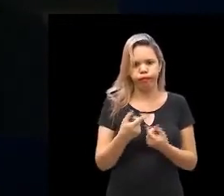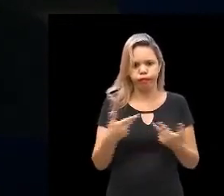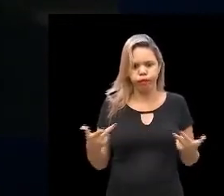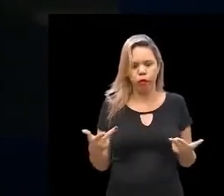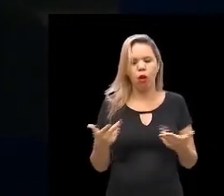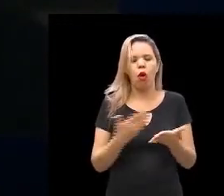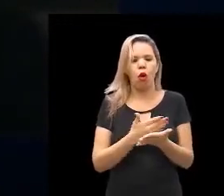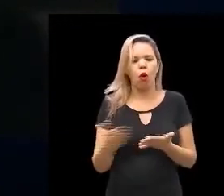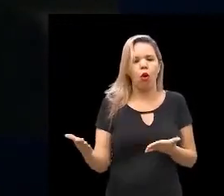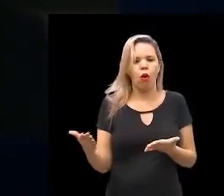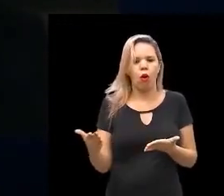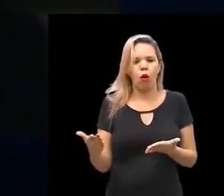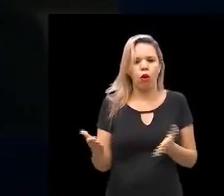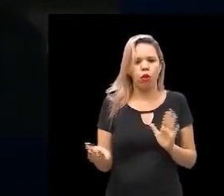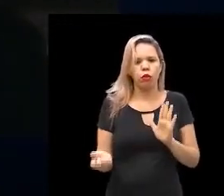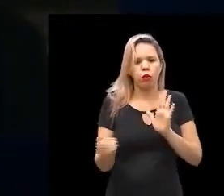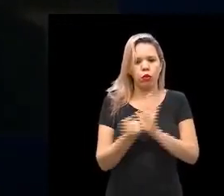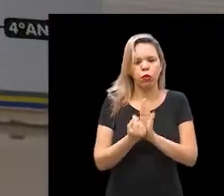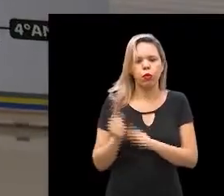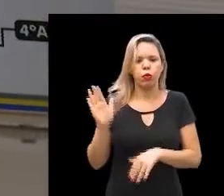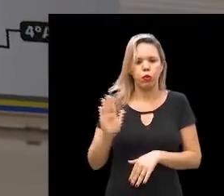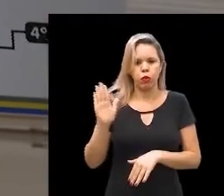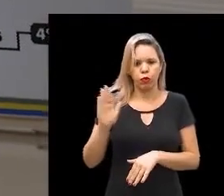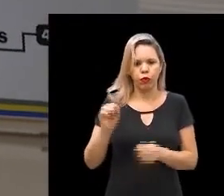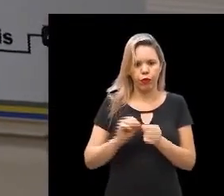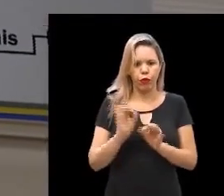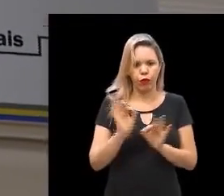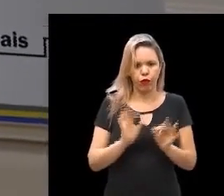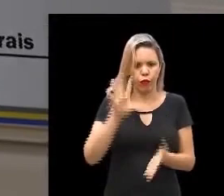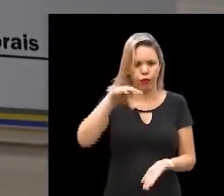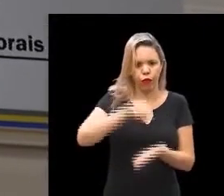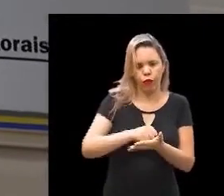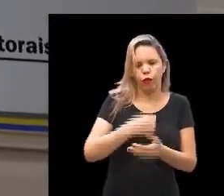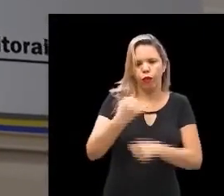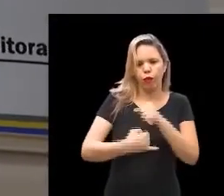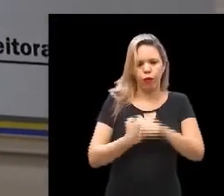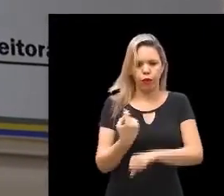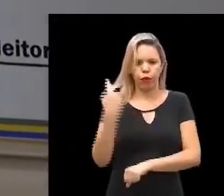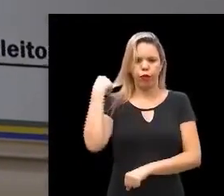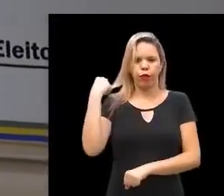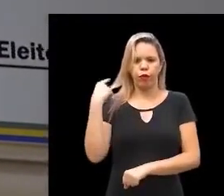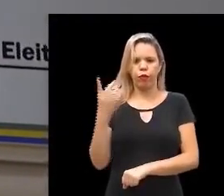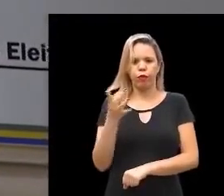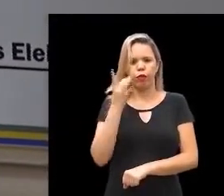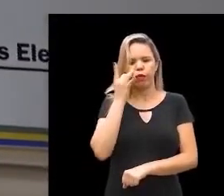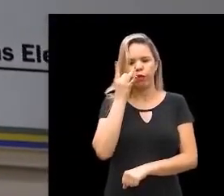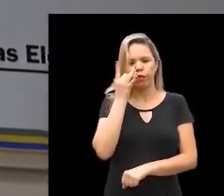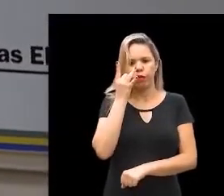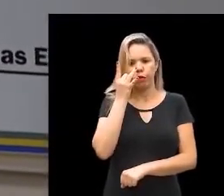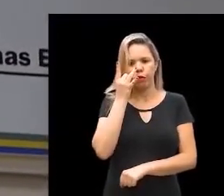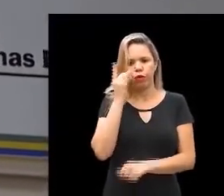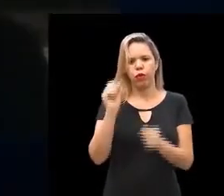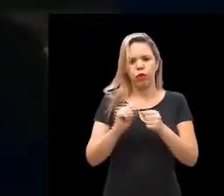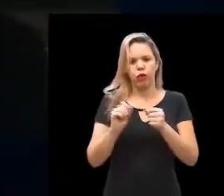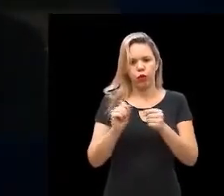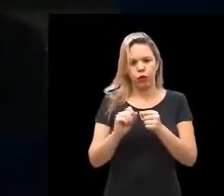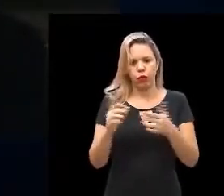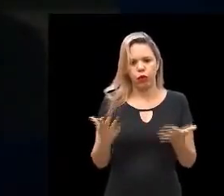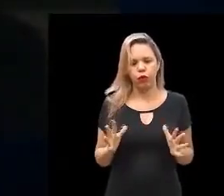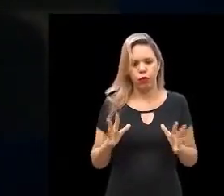situação, a começar porque todo o registro de candidatura foi feito online. Antigamente eles eram presenciais e estão sendo